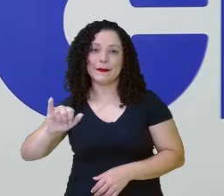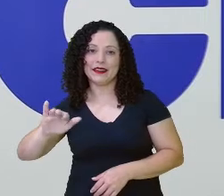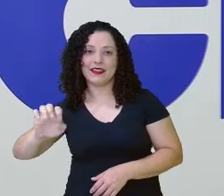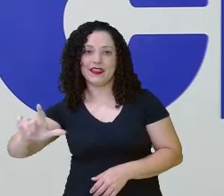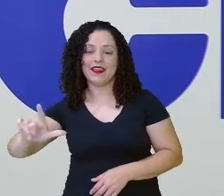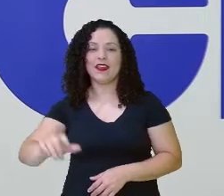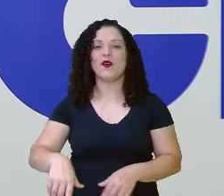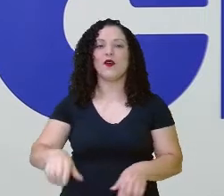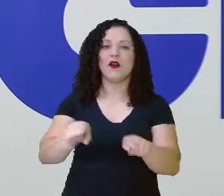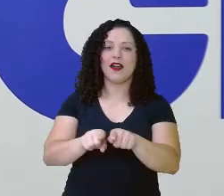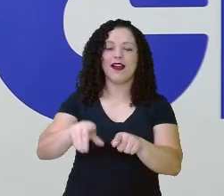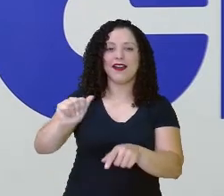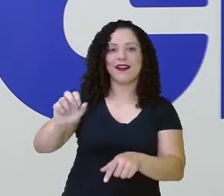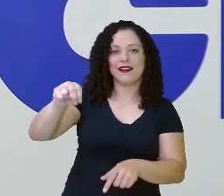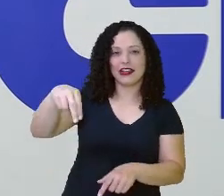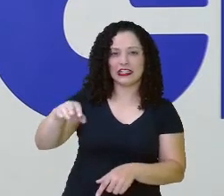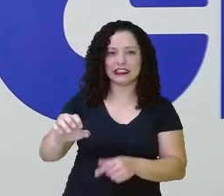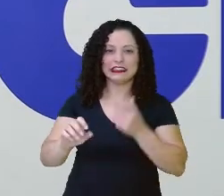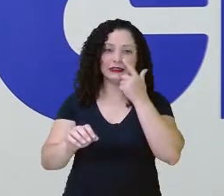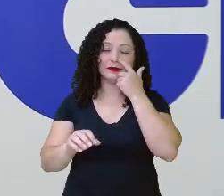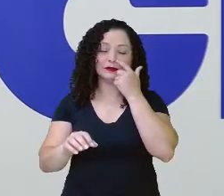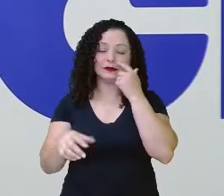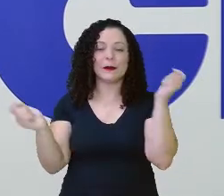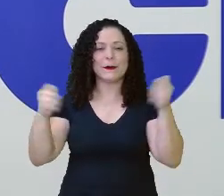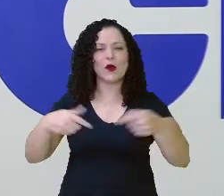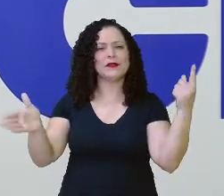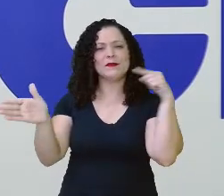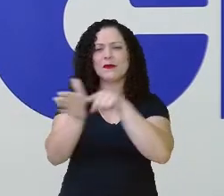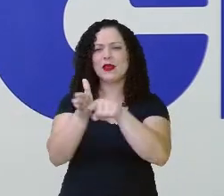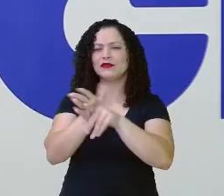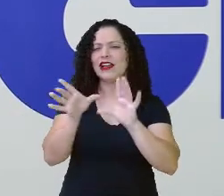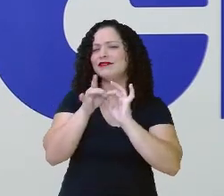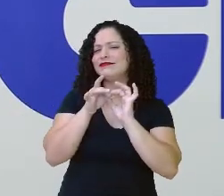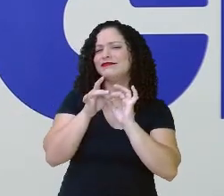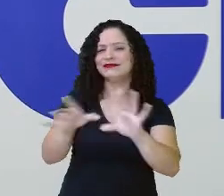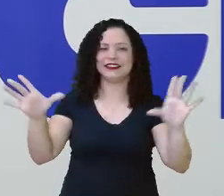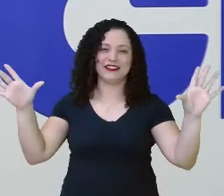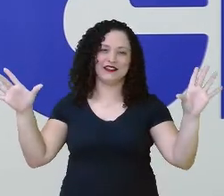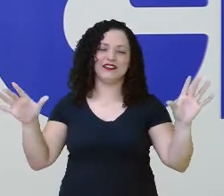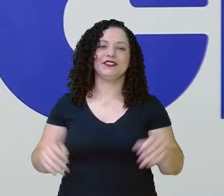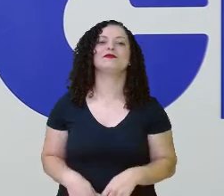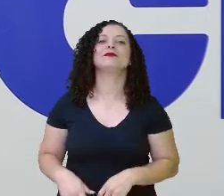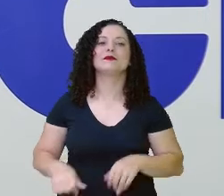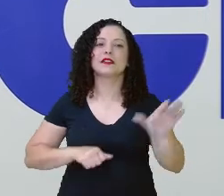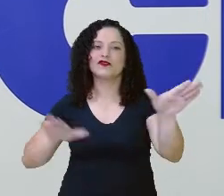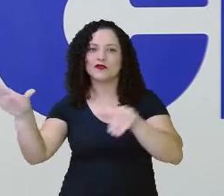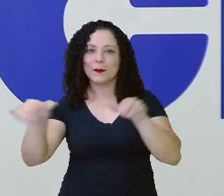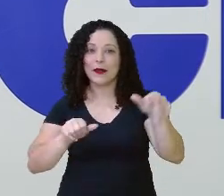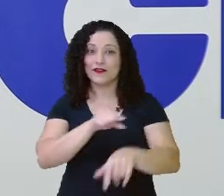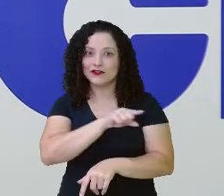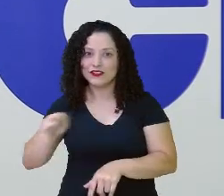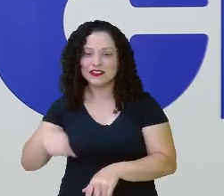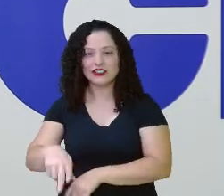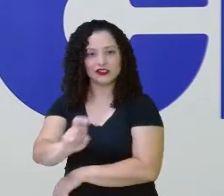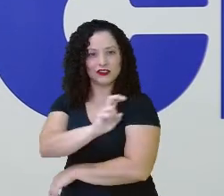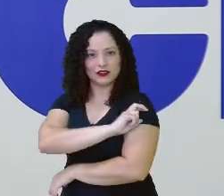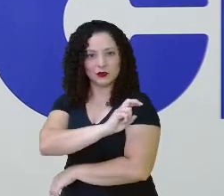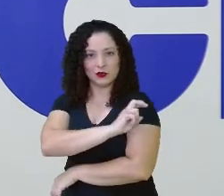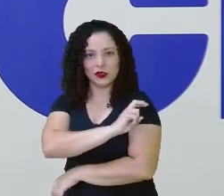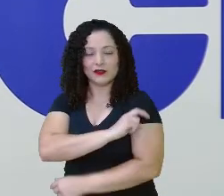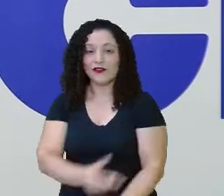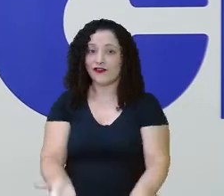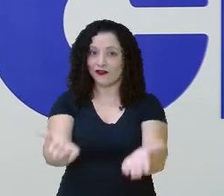Significa dizer que eu posso perguntar à vontade. Pode perguntar à vontade e já convoca o quinto ano para ficar atento, que isso é um assunto